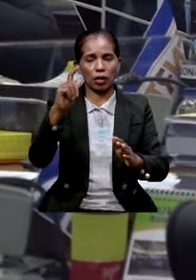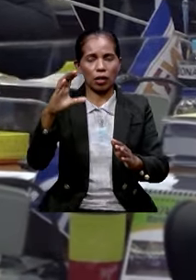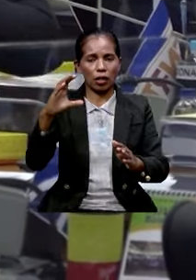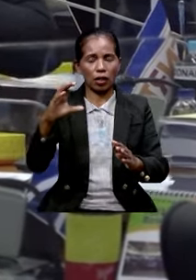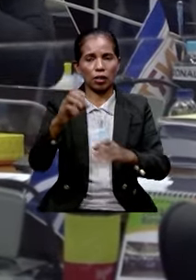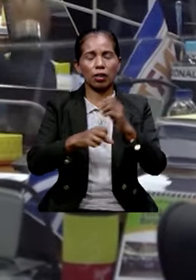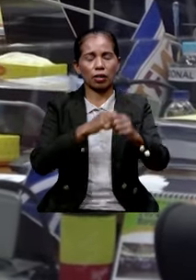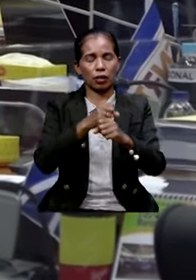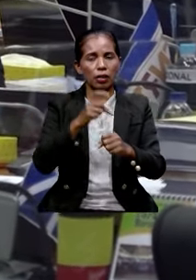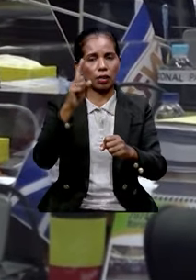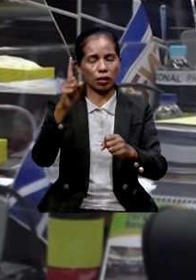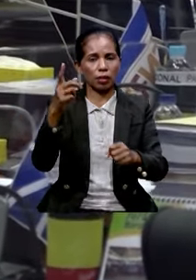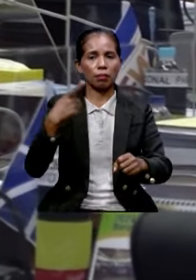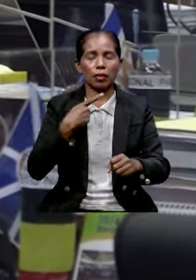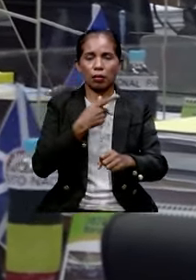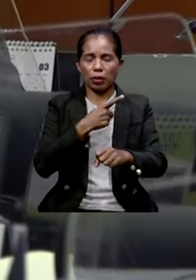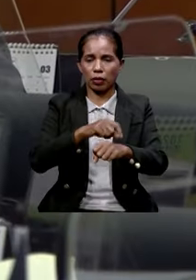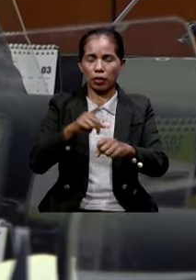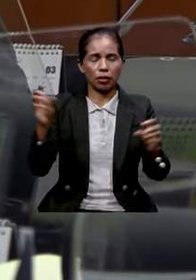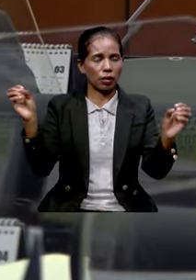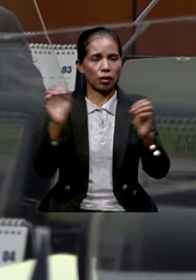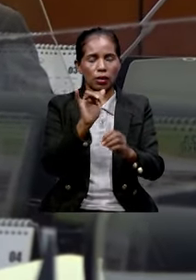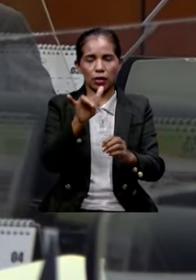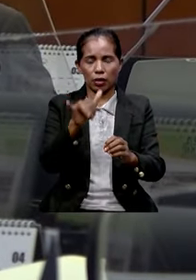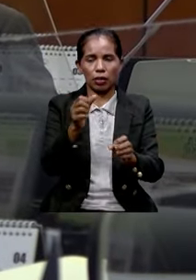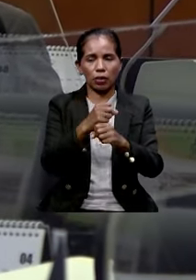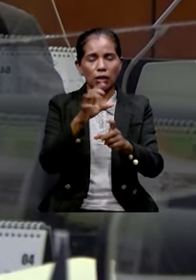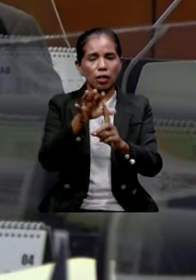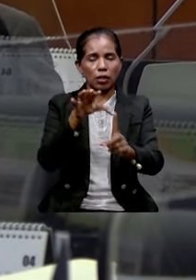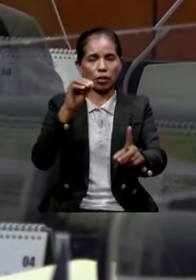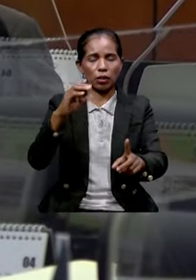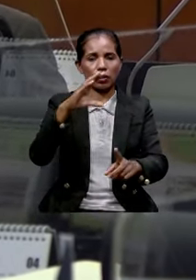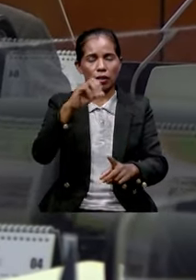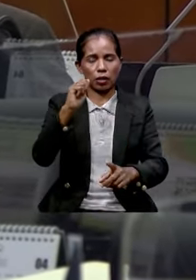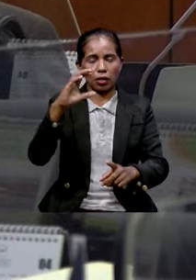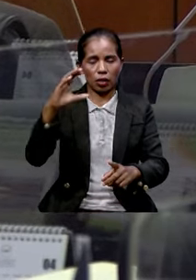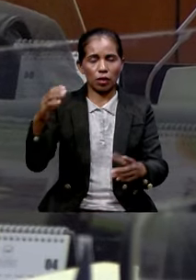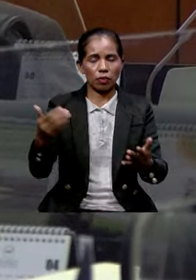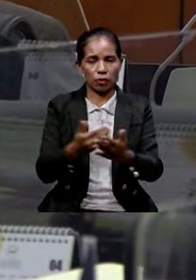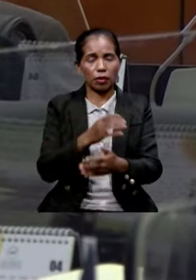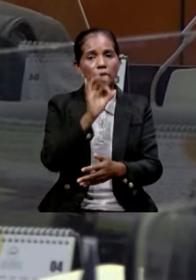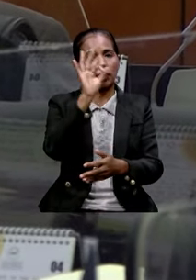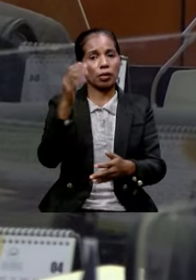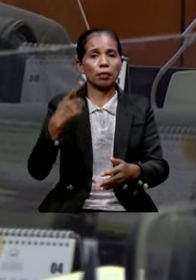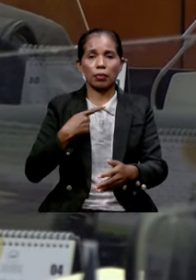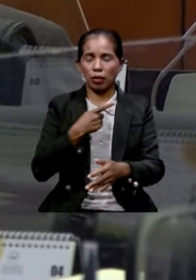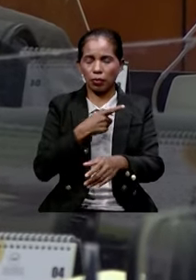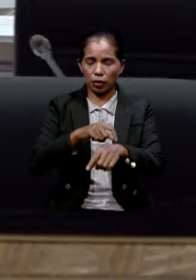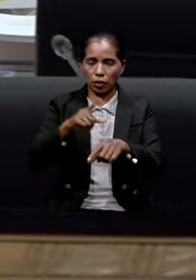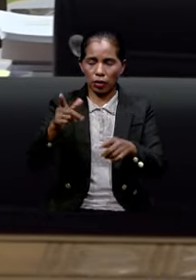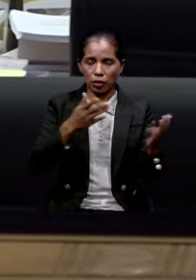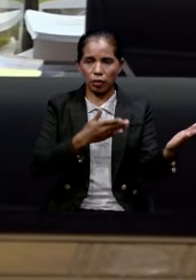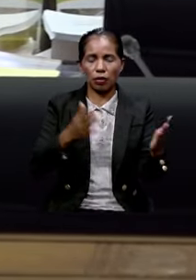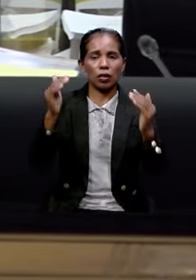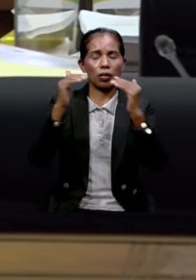tinangida liwana Parlamento Nacional para consenso atual eleição para comissário CAC. Nuna ia sexta ne Parlamento Nasional delibera